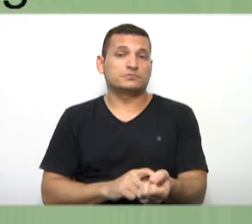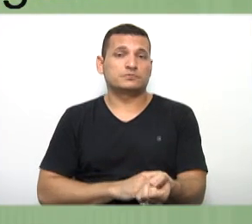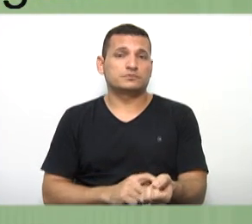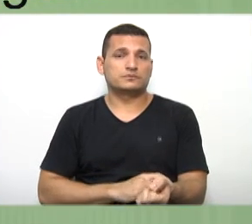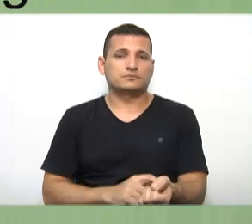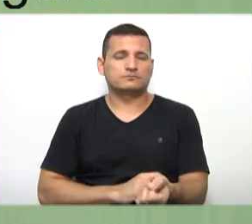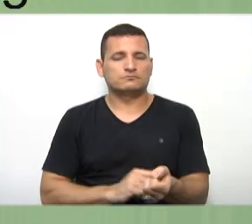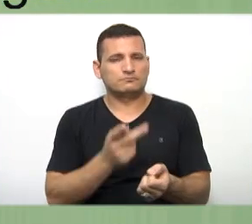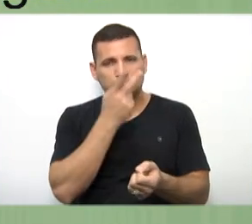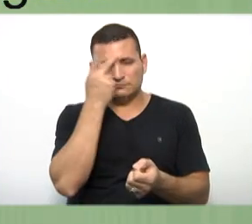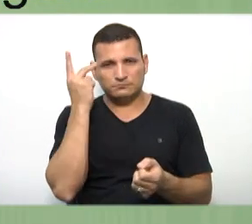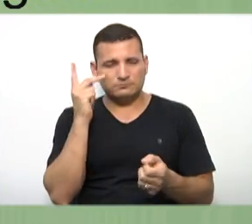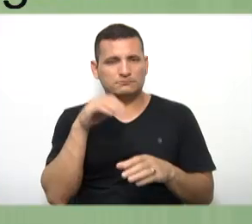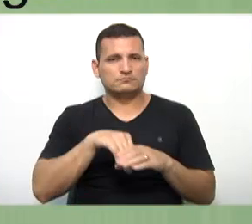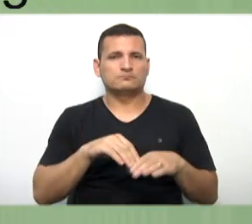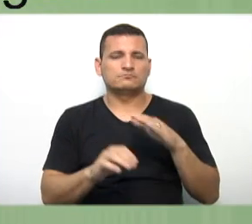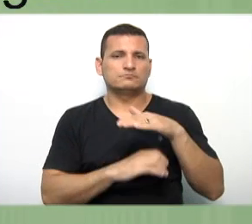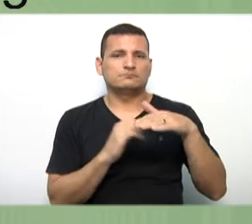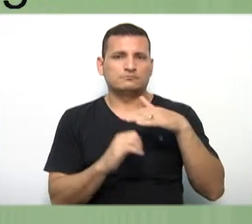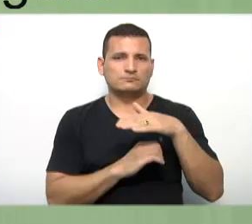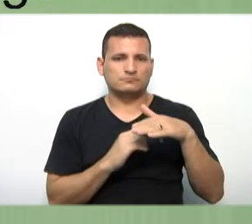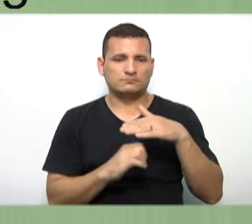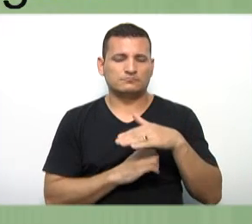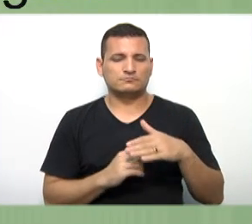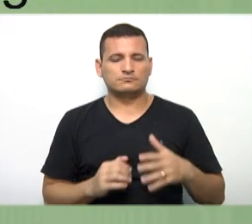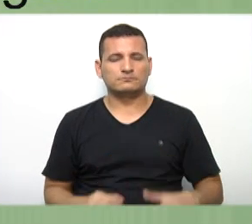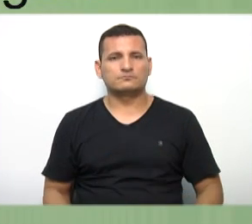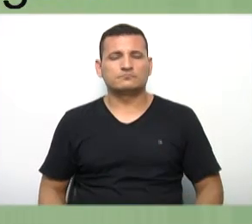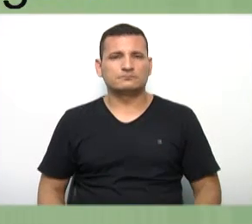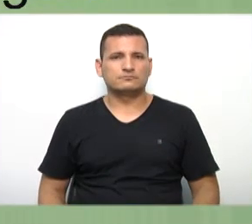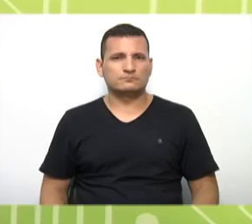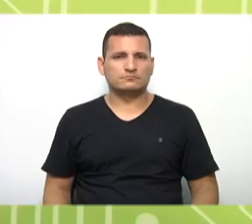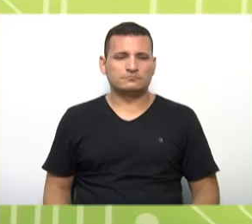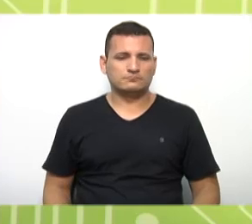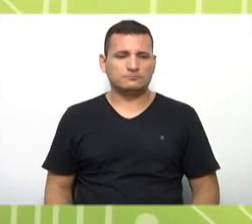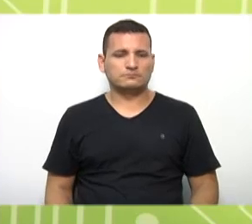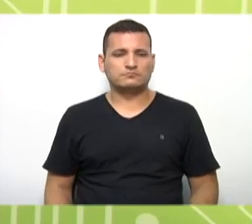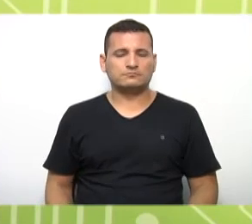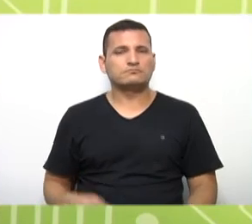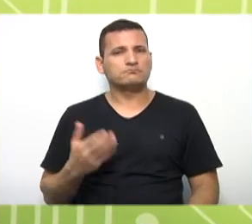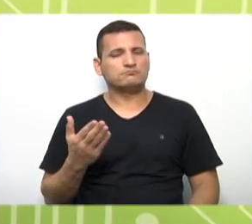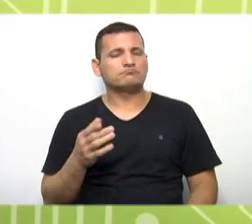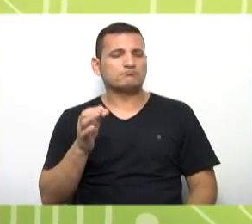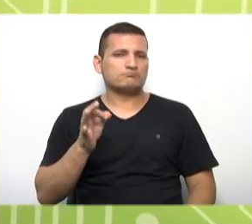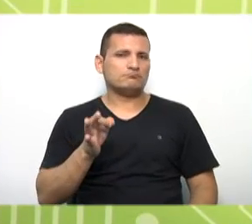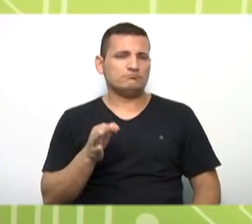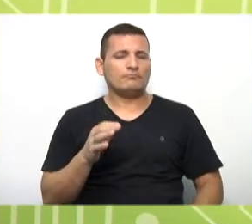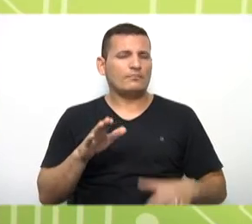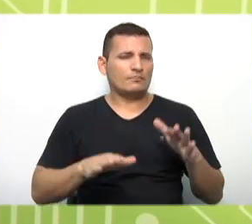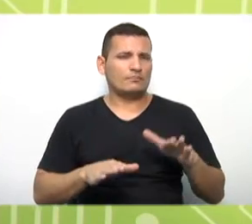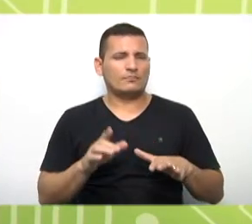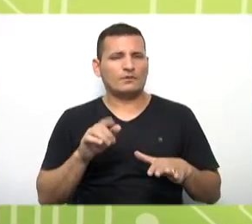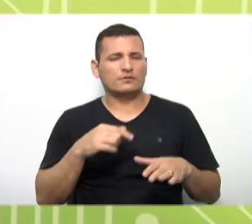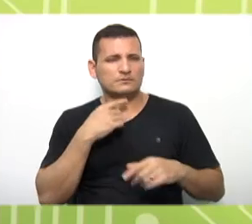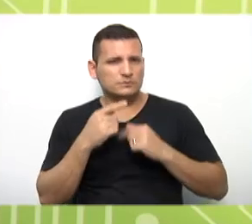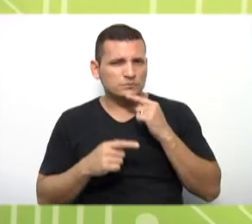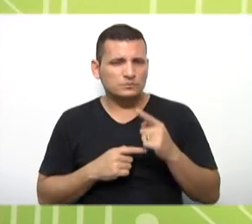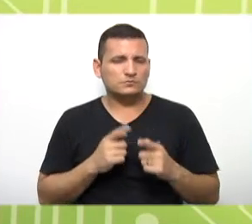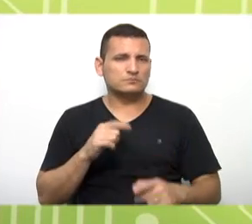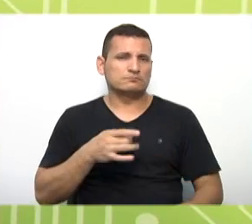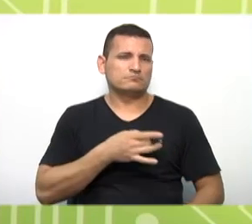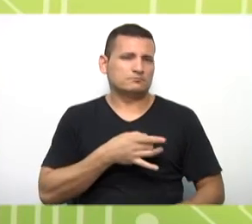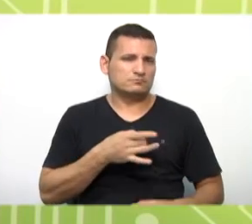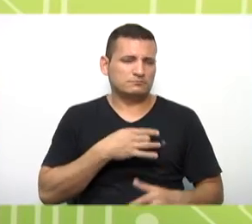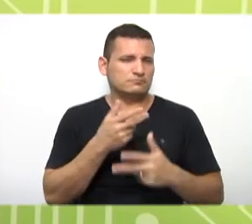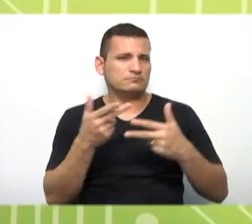os participantes da organização. Então é isso mesmo, às vezes um dos principais fatores é a insegurança, é o medo do